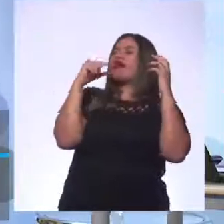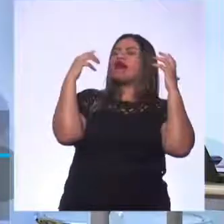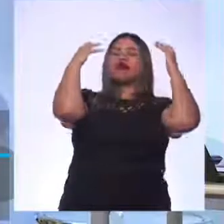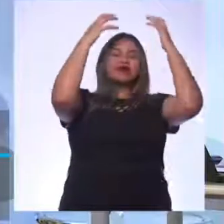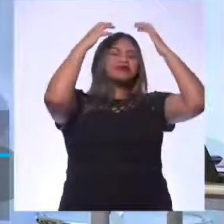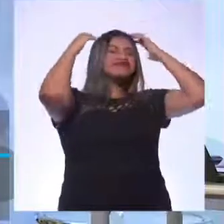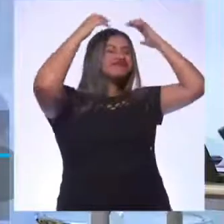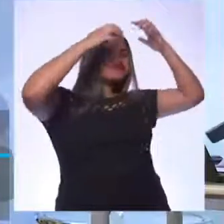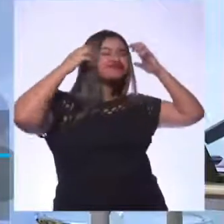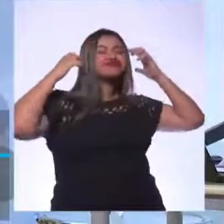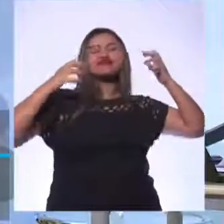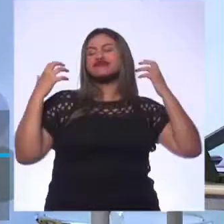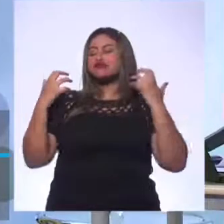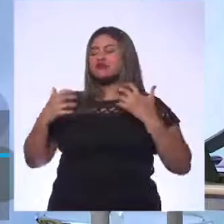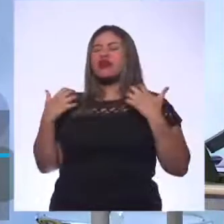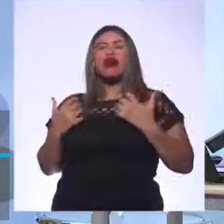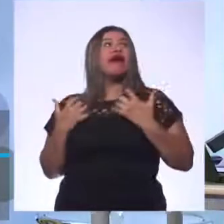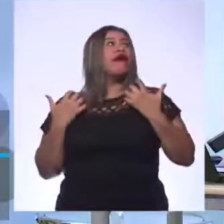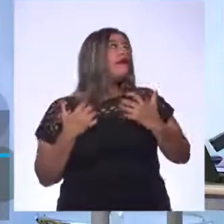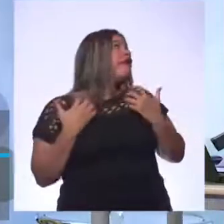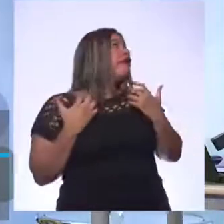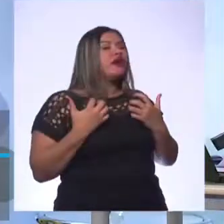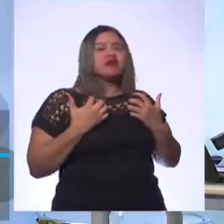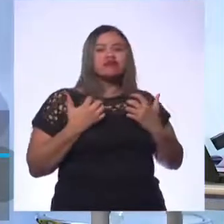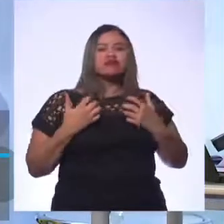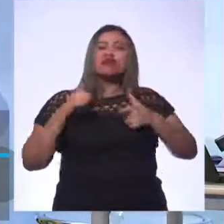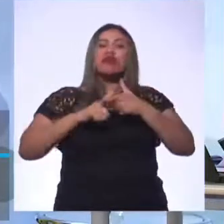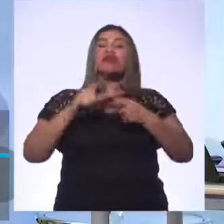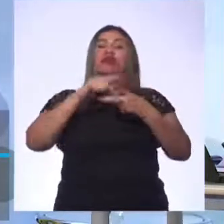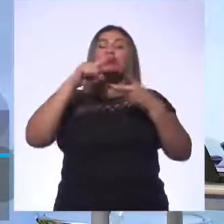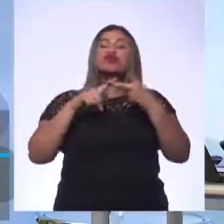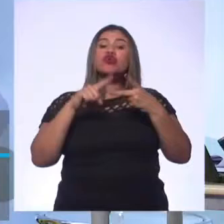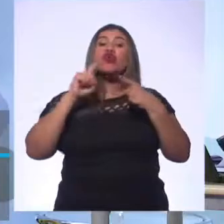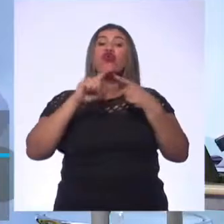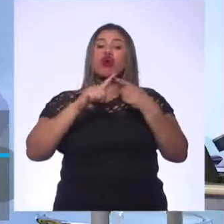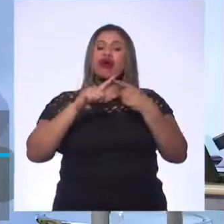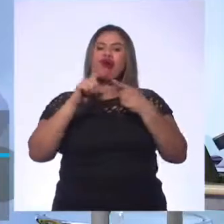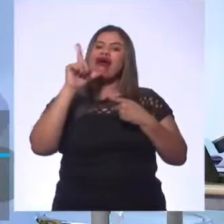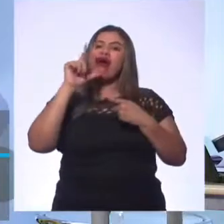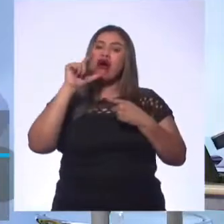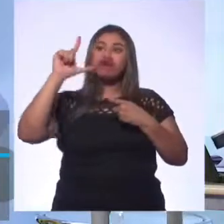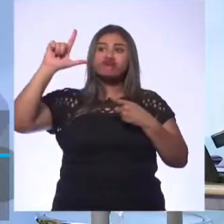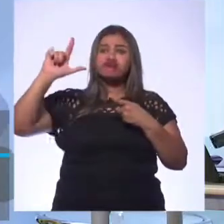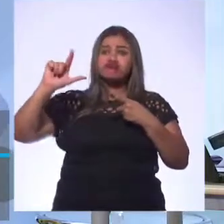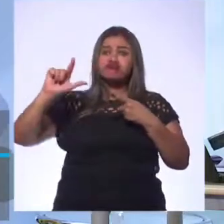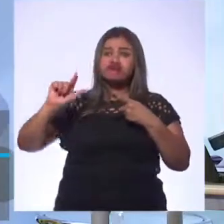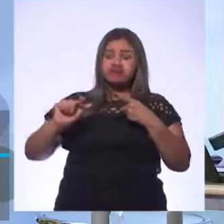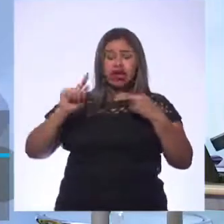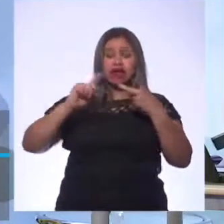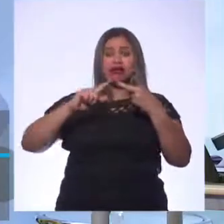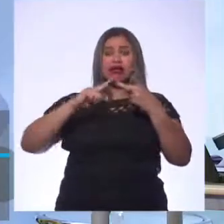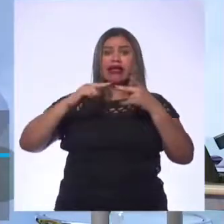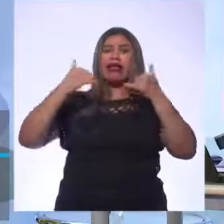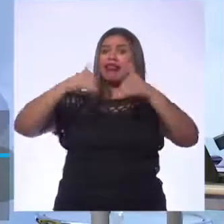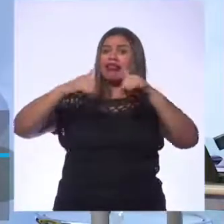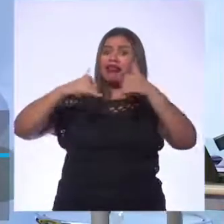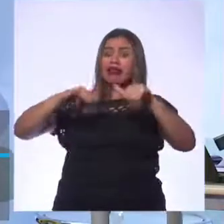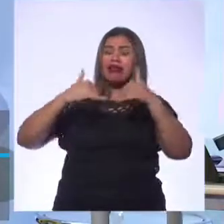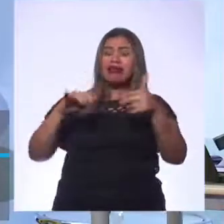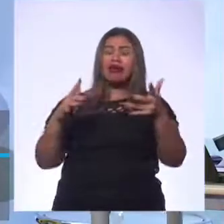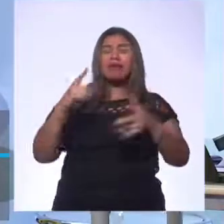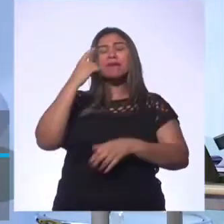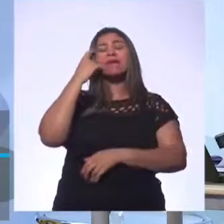A escassez de água e o problema da produção de energia elétrica. Quantos que protestaram aí quando foi